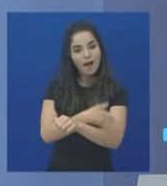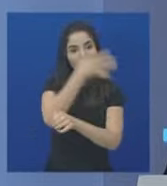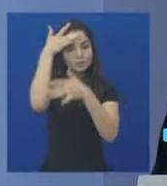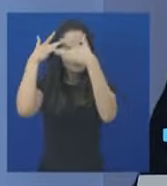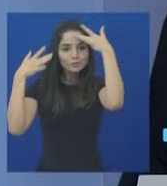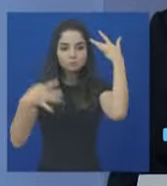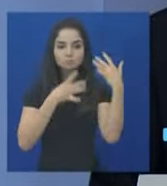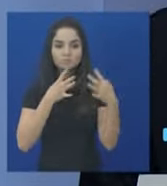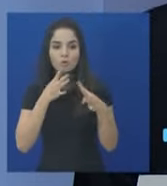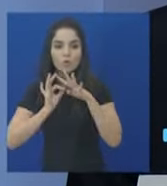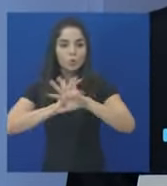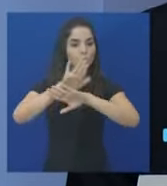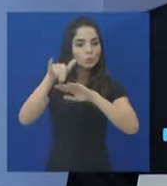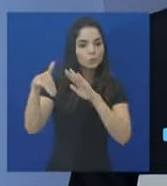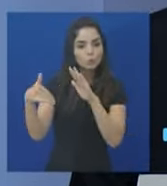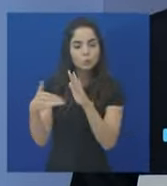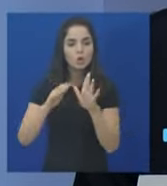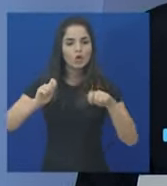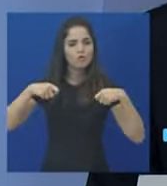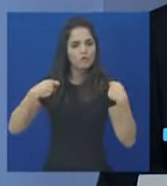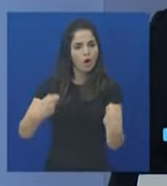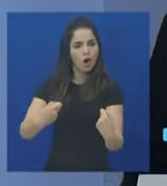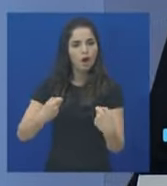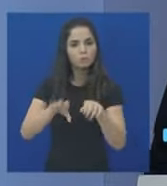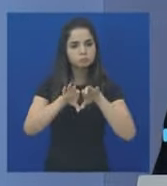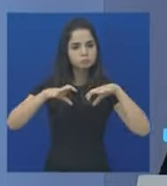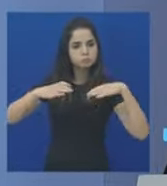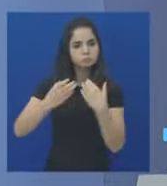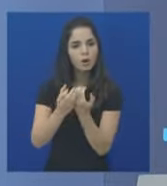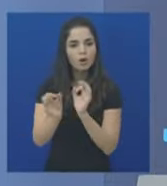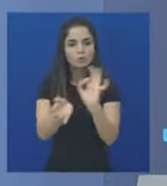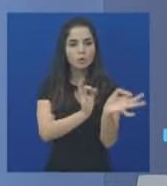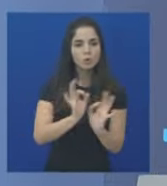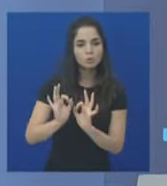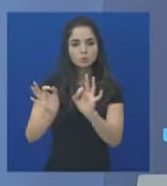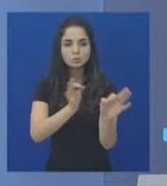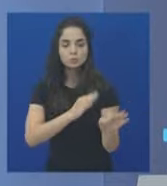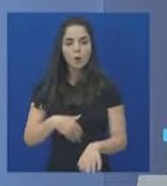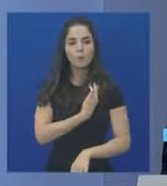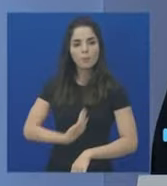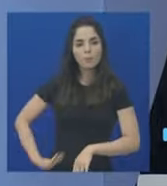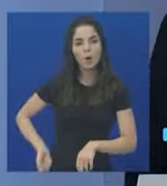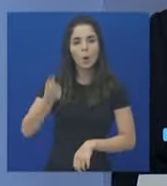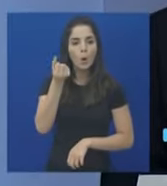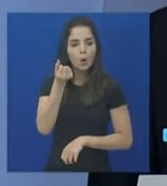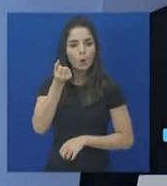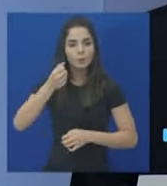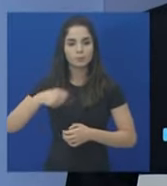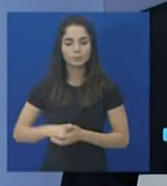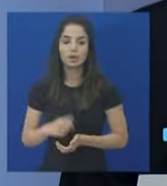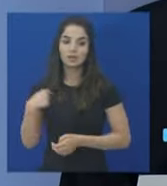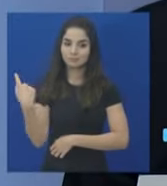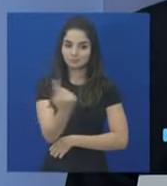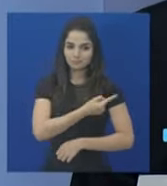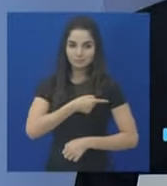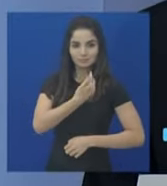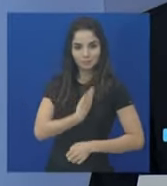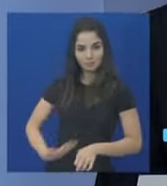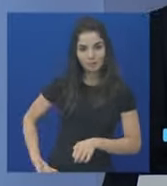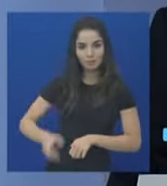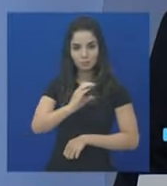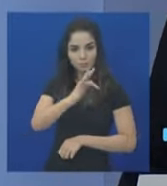população com o fortalecimento dos conselhos de controle público do orçamento. Nós vamos governar essa cidade para